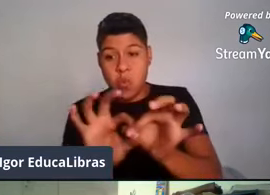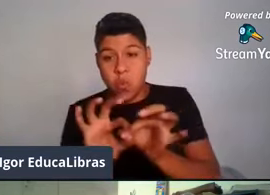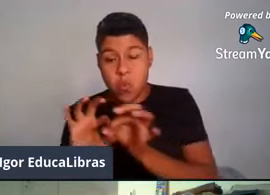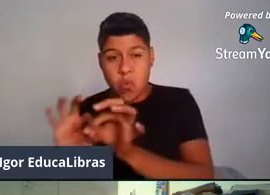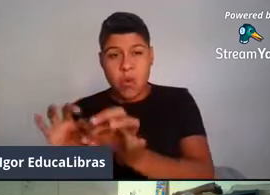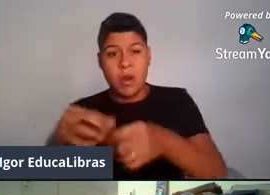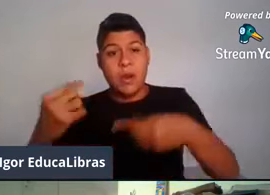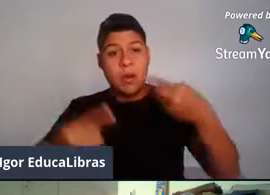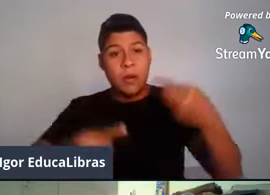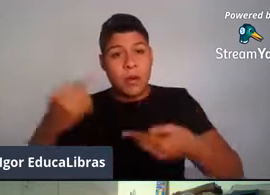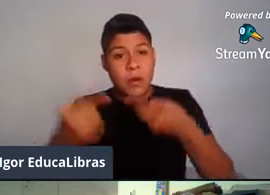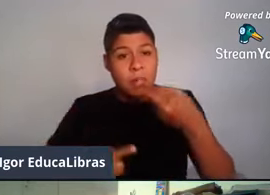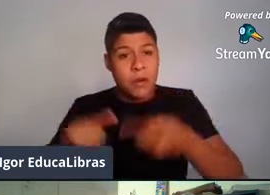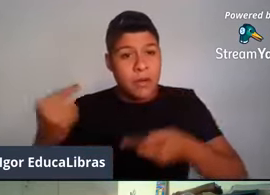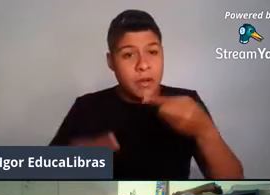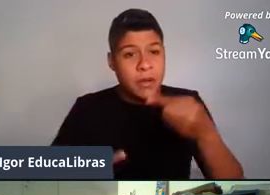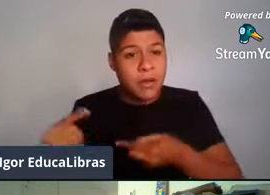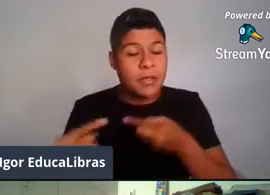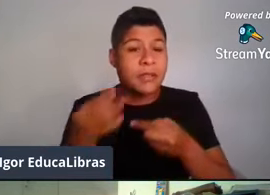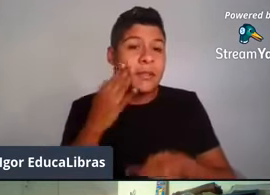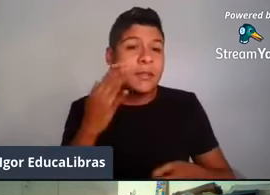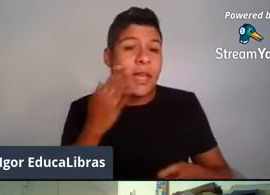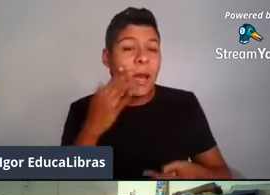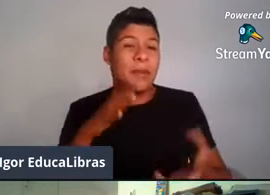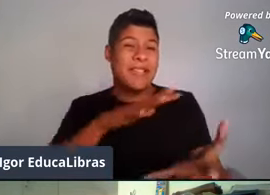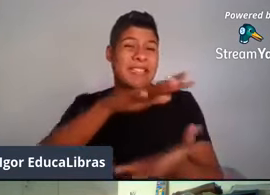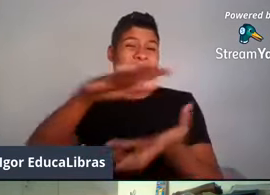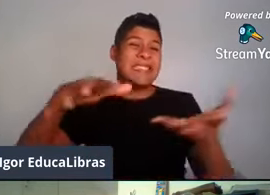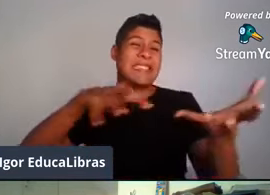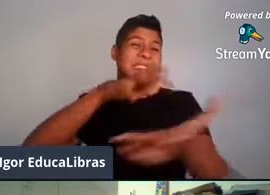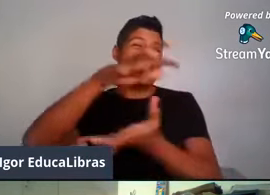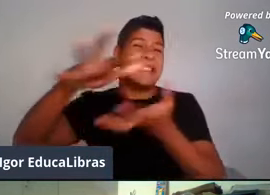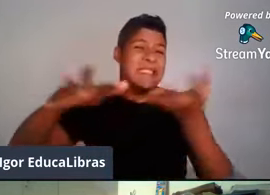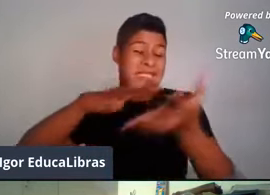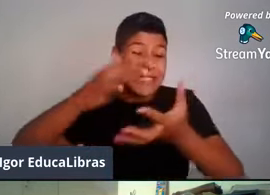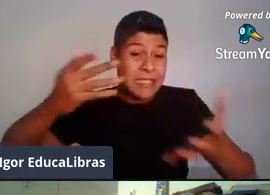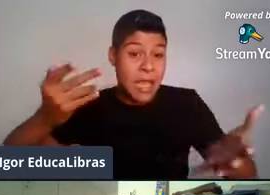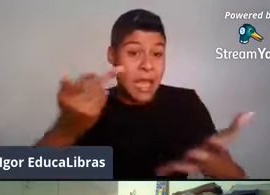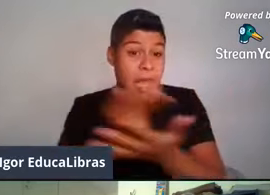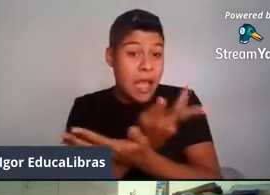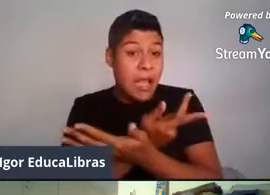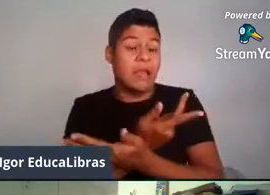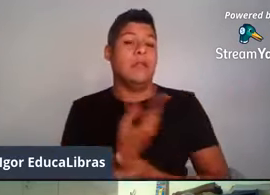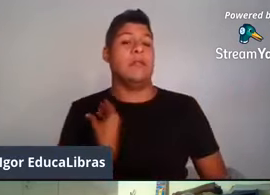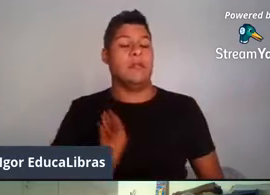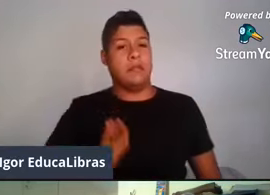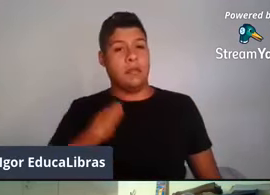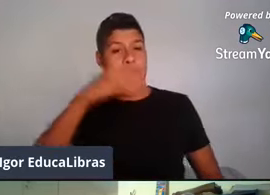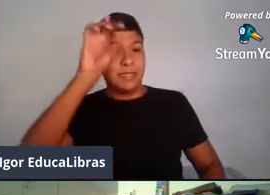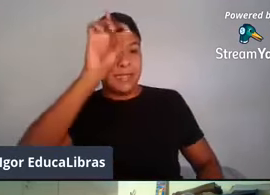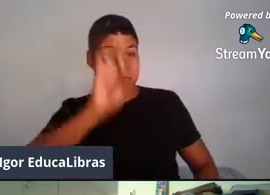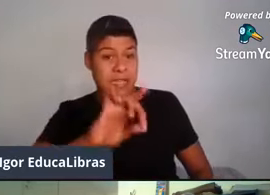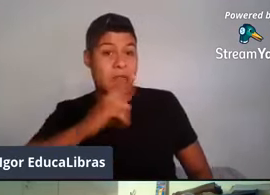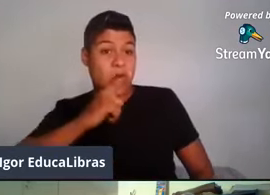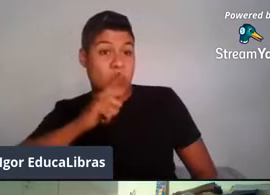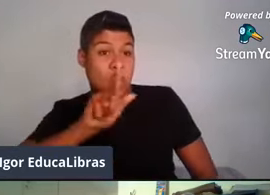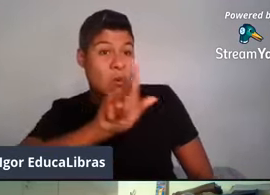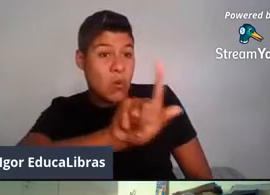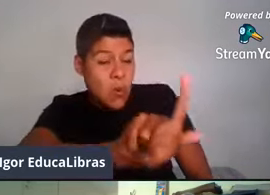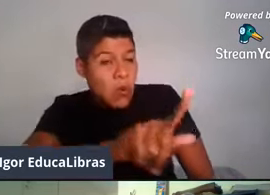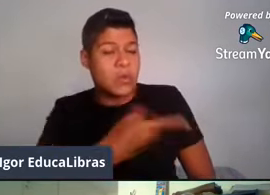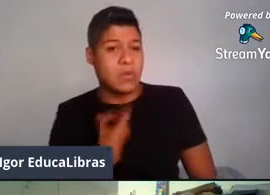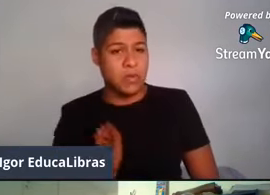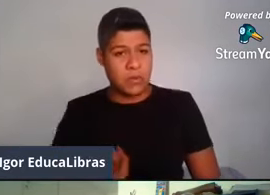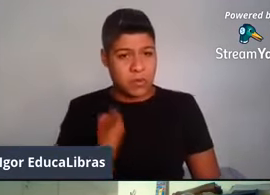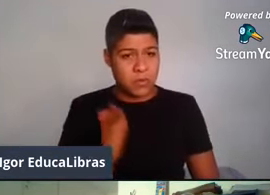nós imaginamos que essa crise vai trazer ameaças a direitos conquistados tão duramente